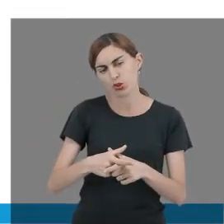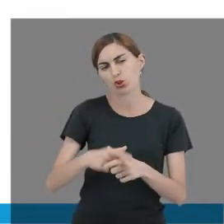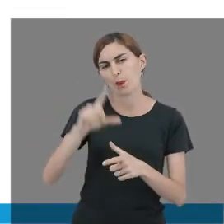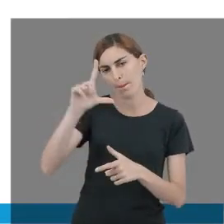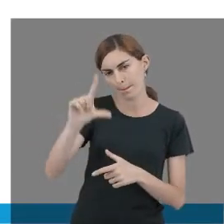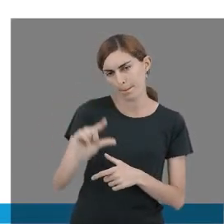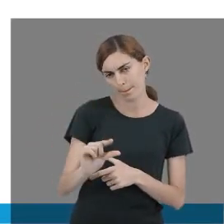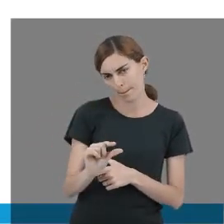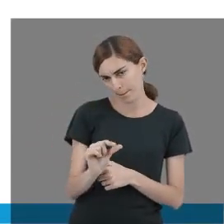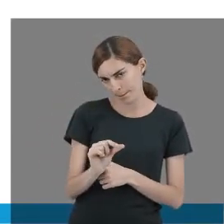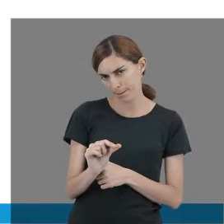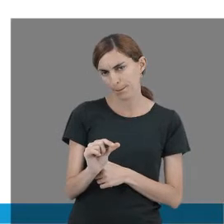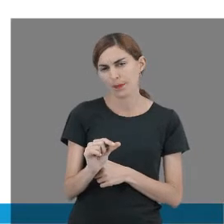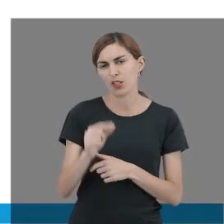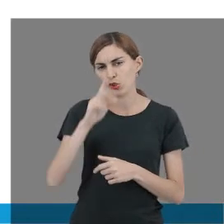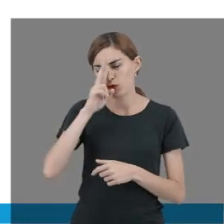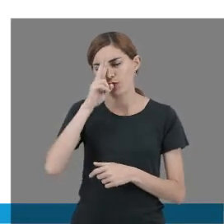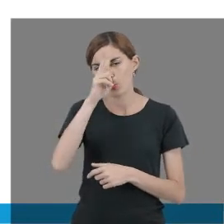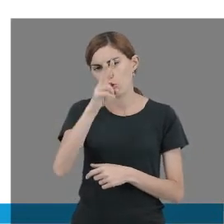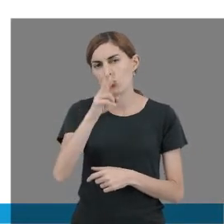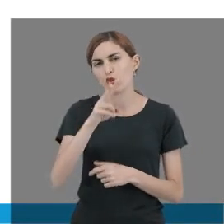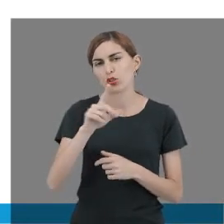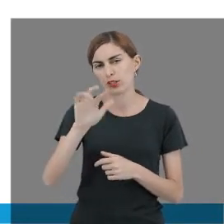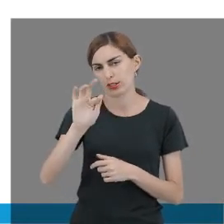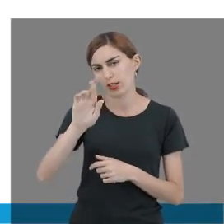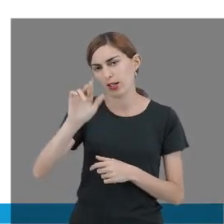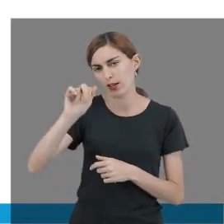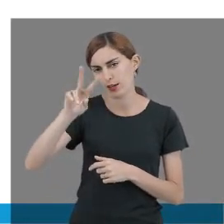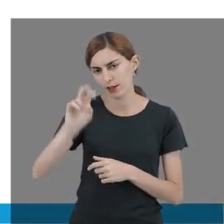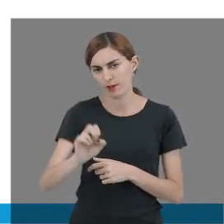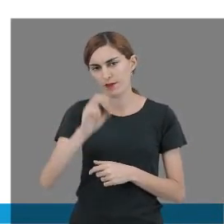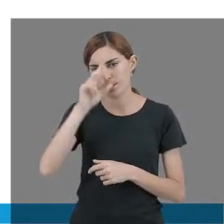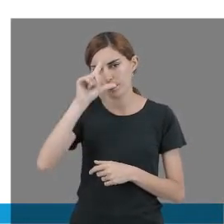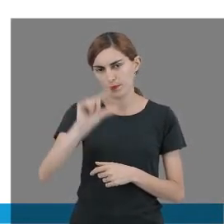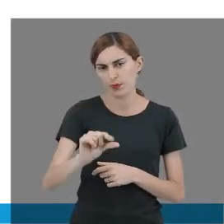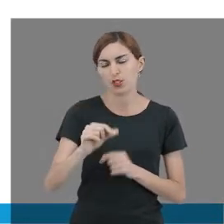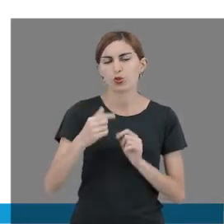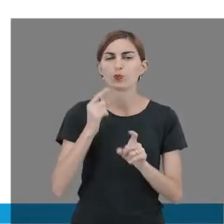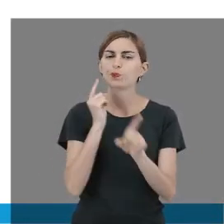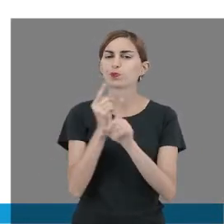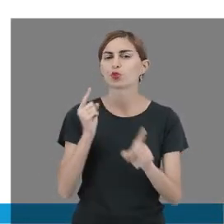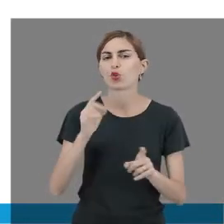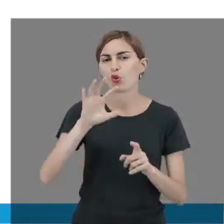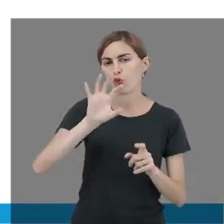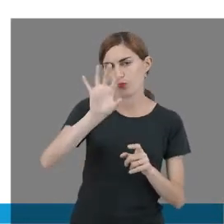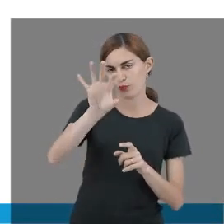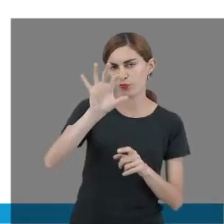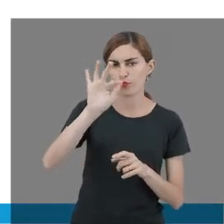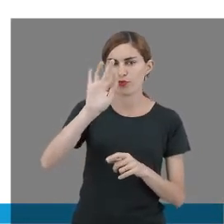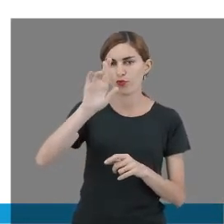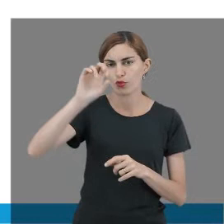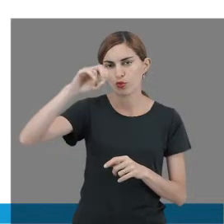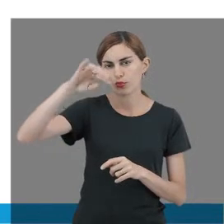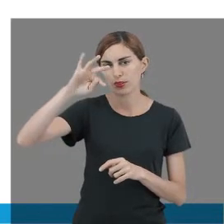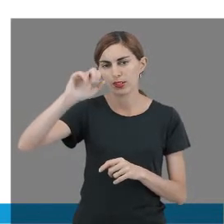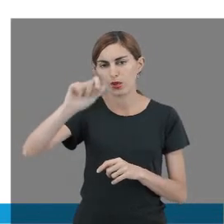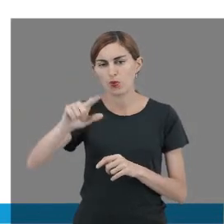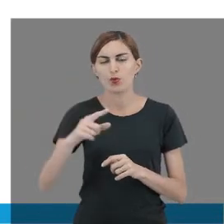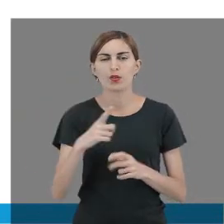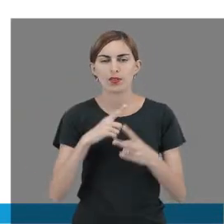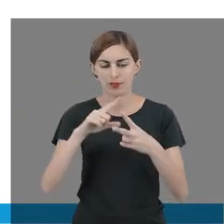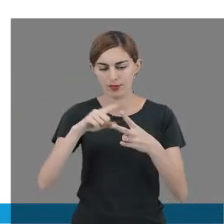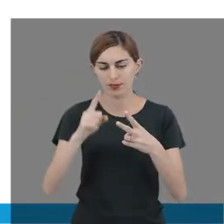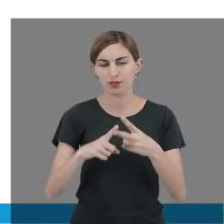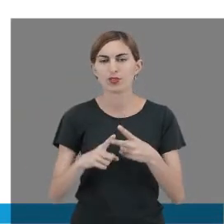menos grave, na realidade, geralmente ela se localiza principalmente na região frontal. Então, aqui a gente vê 2 casos em que